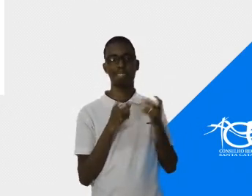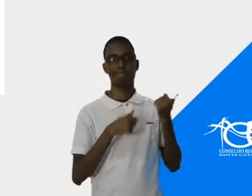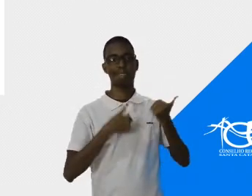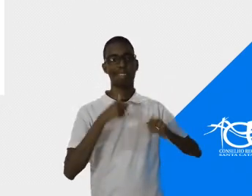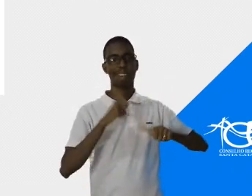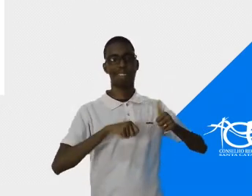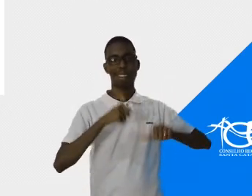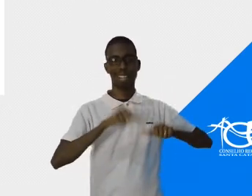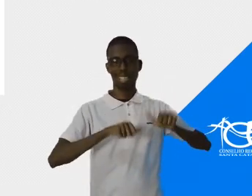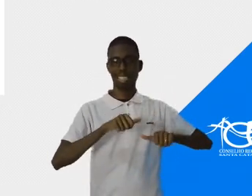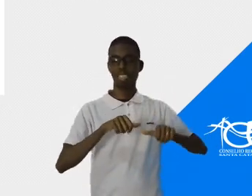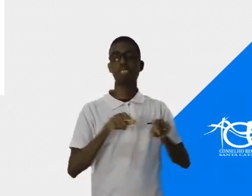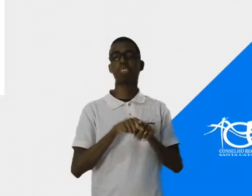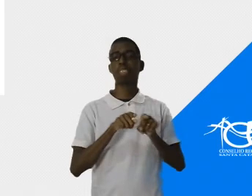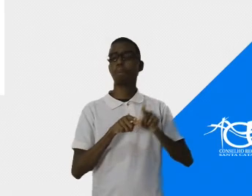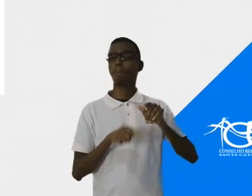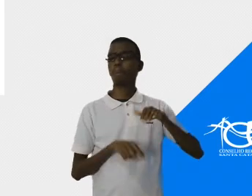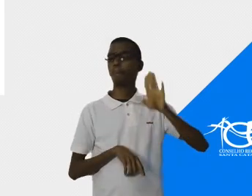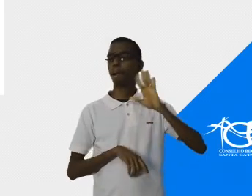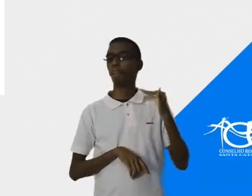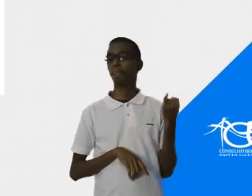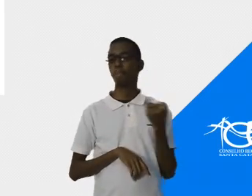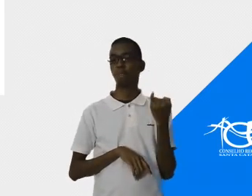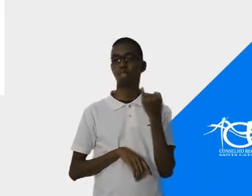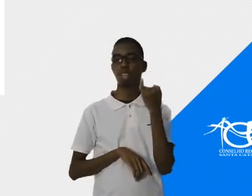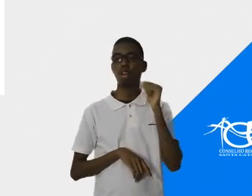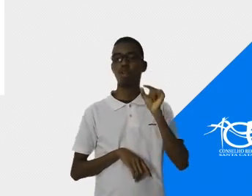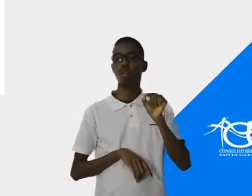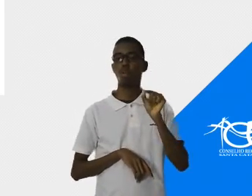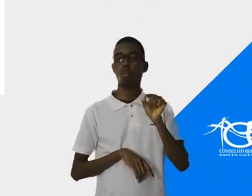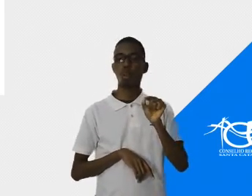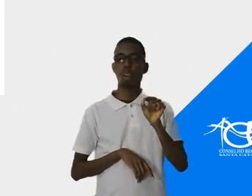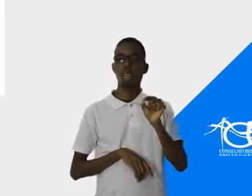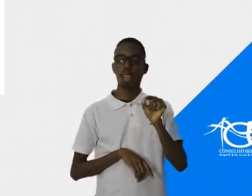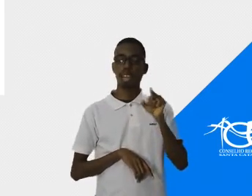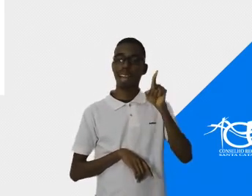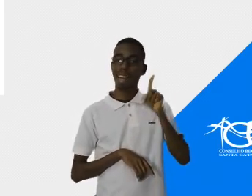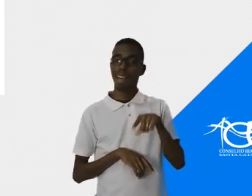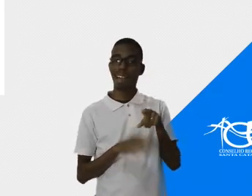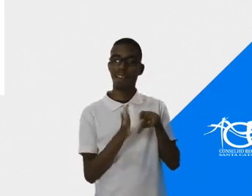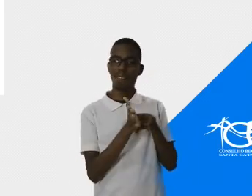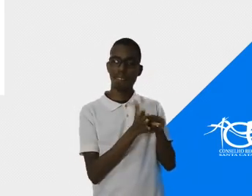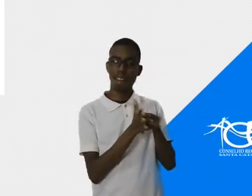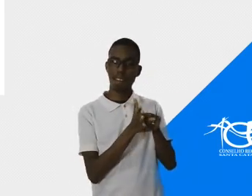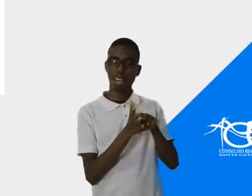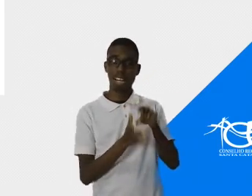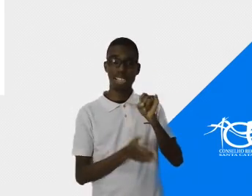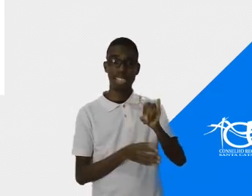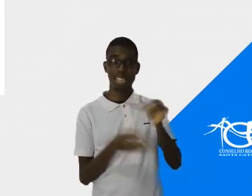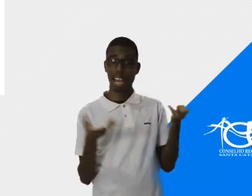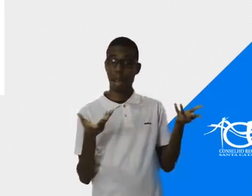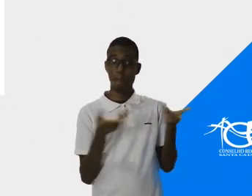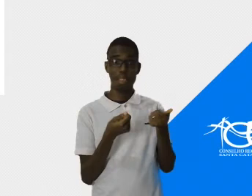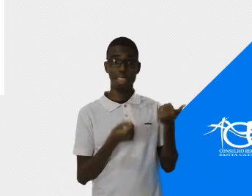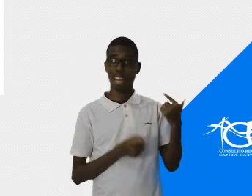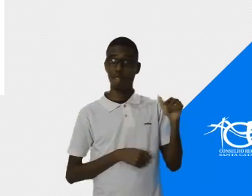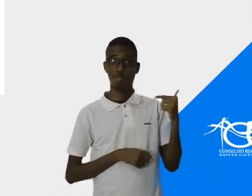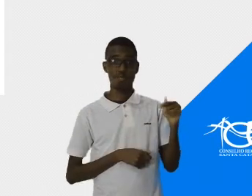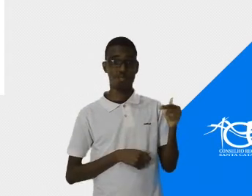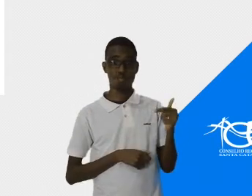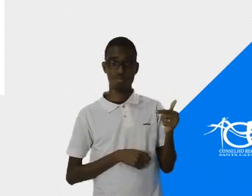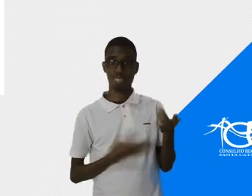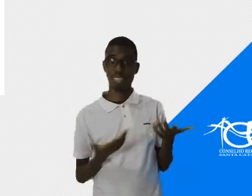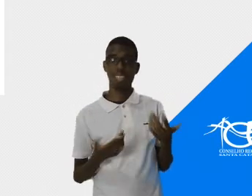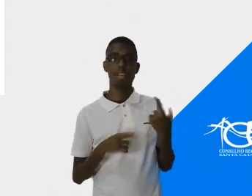importante, por que que é importante verificar essa não demonstrabilidade dessas habilidades, porque essas pessoas vão